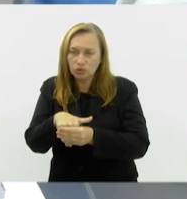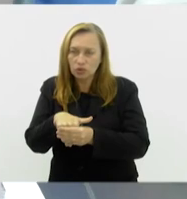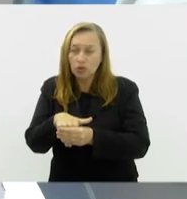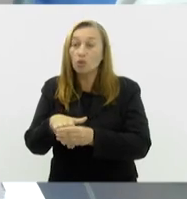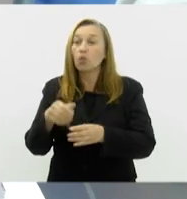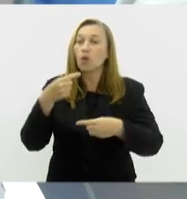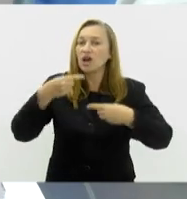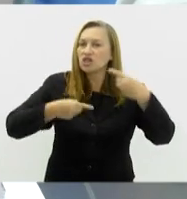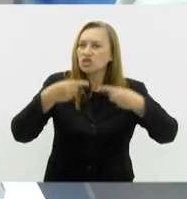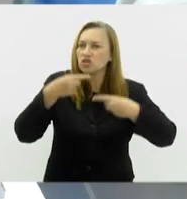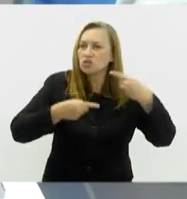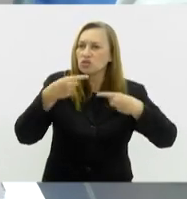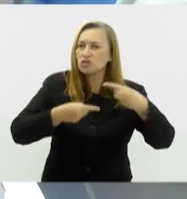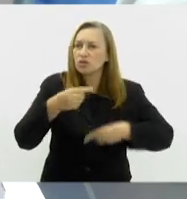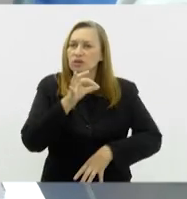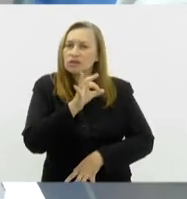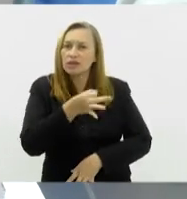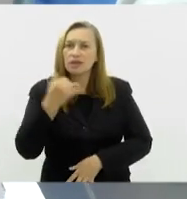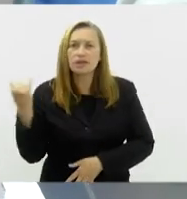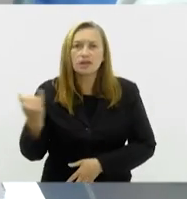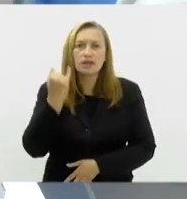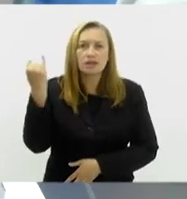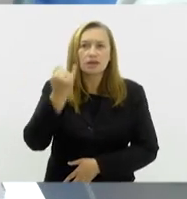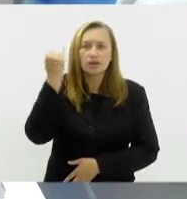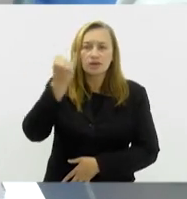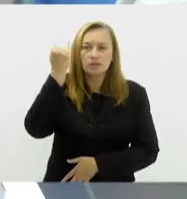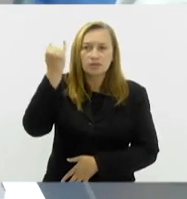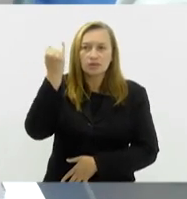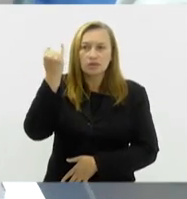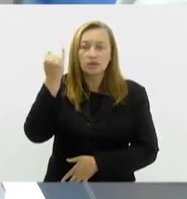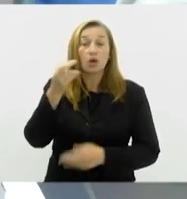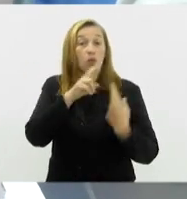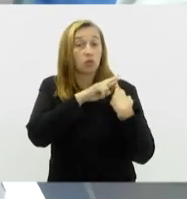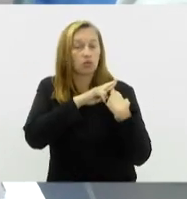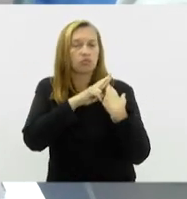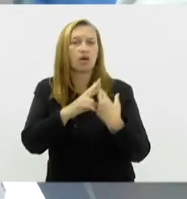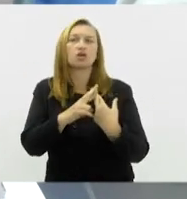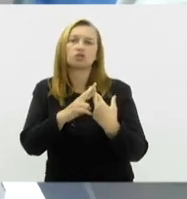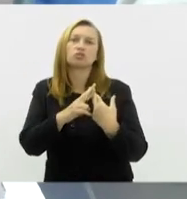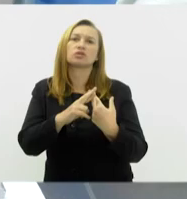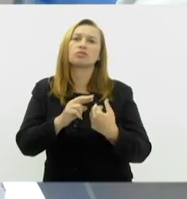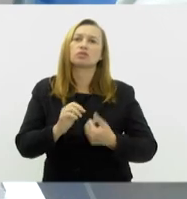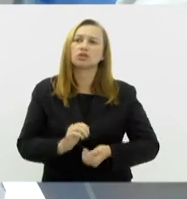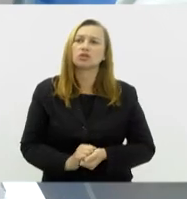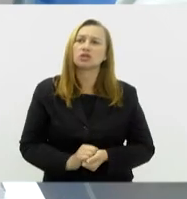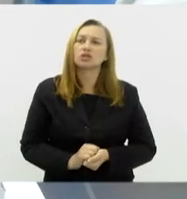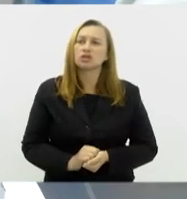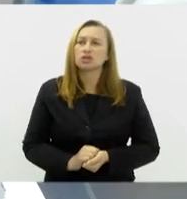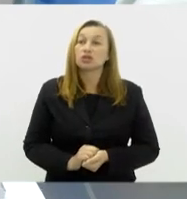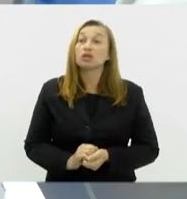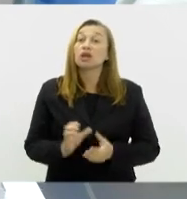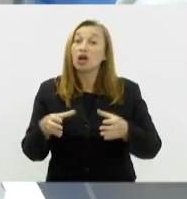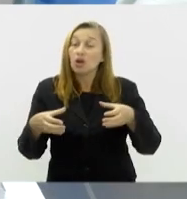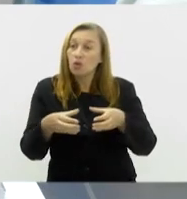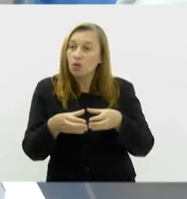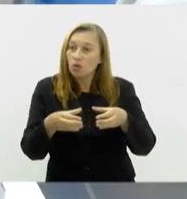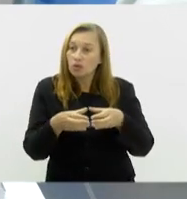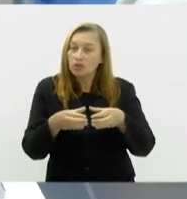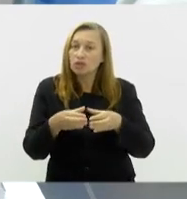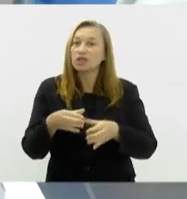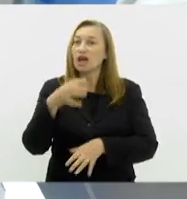discussão necessária e importante e com a responsabilidade que esta comissão e a